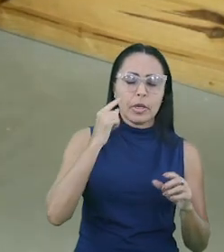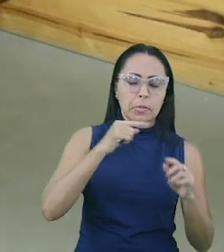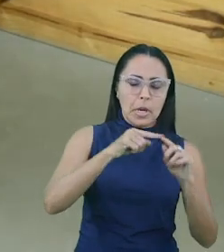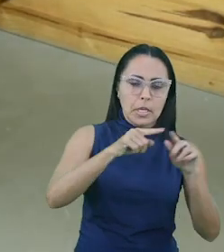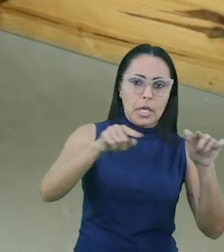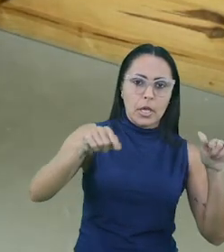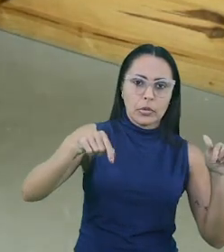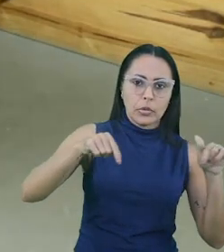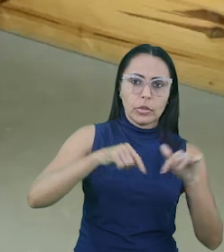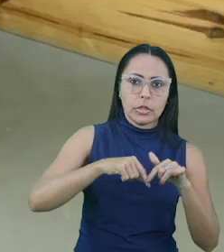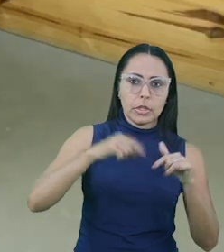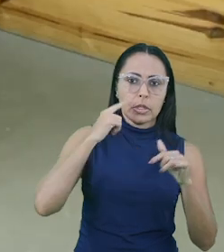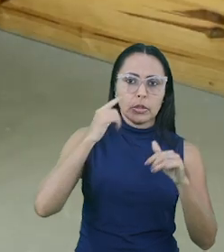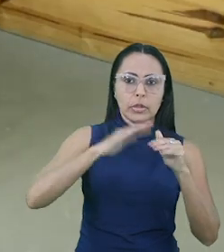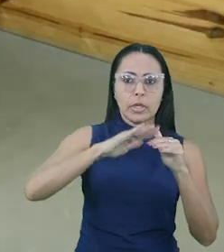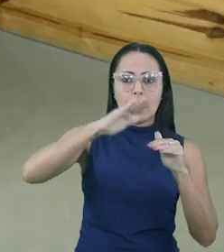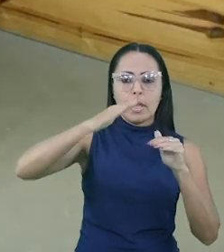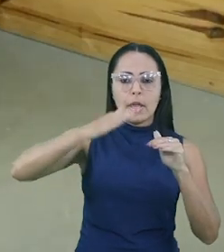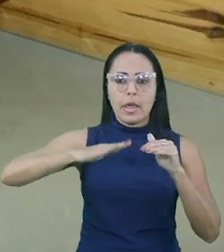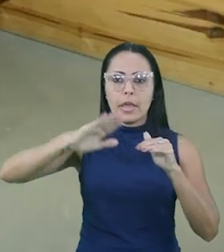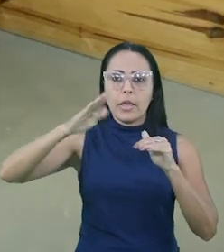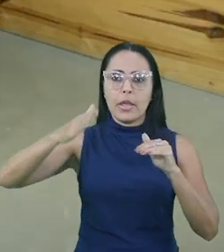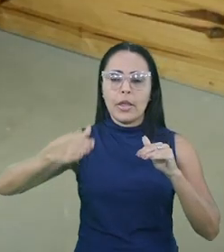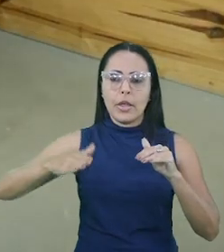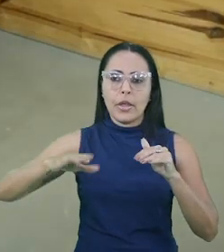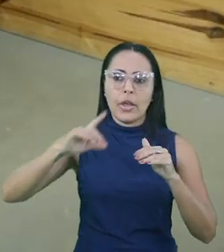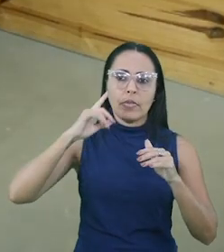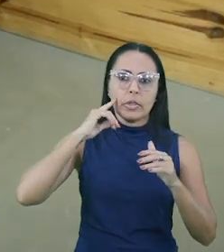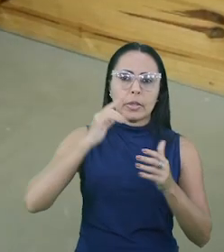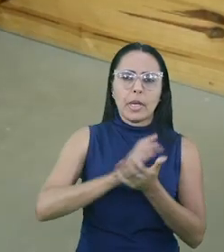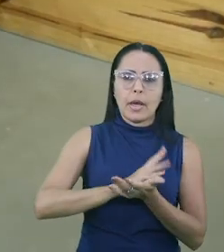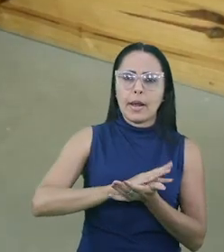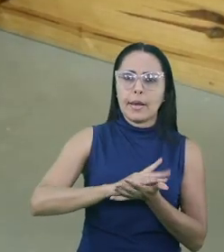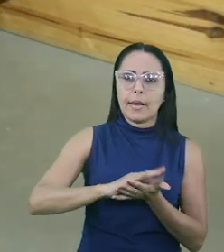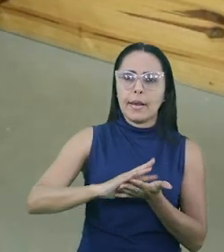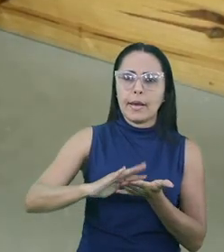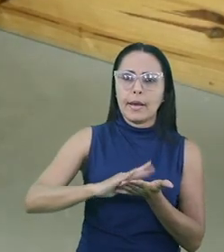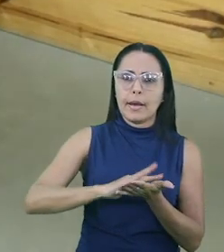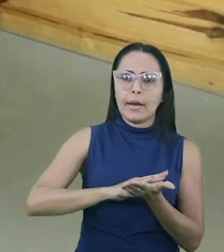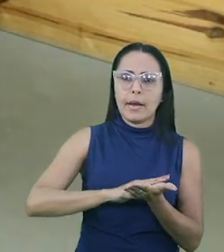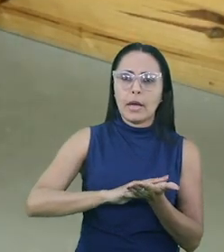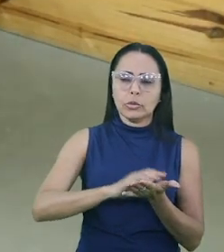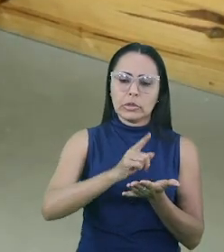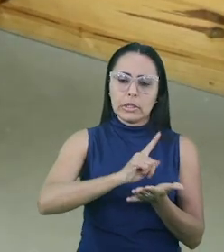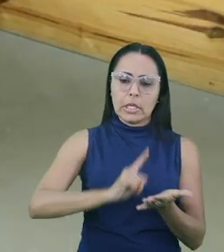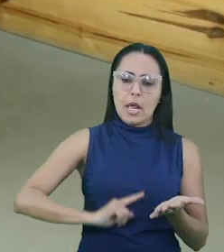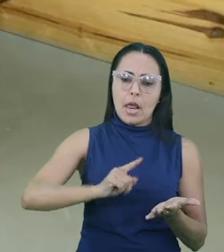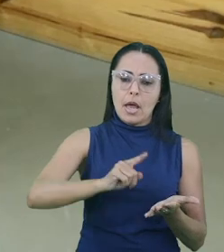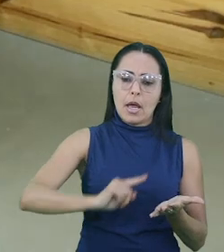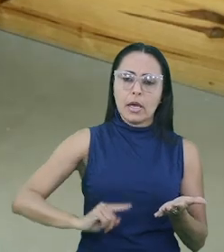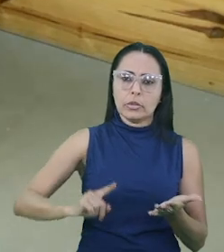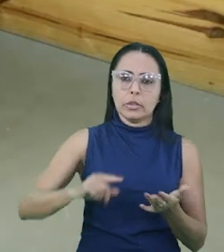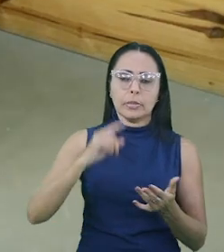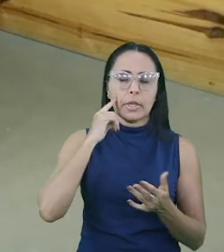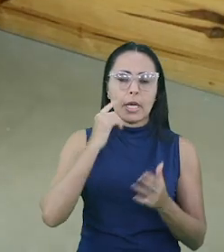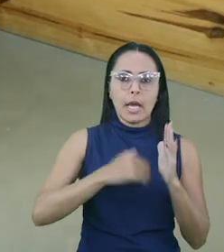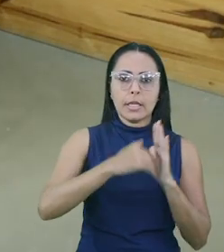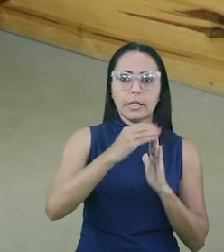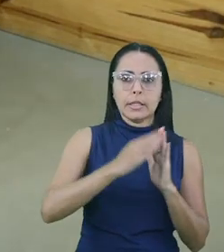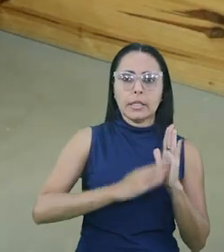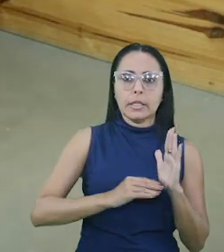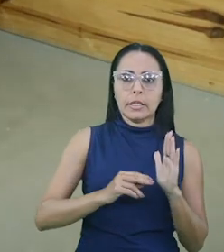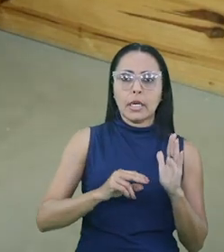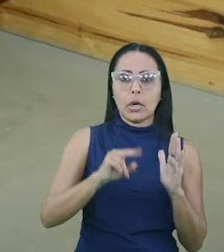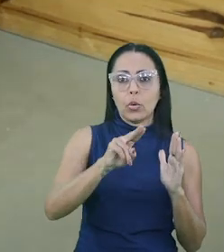de relevo, tem o efeito de meio craquelado, tem tinta UV, a tinta à base de solvente